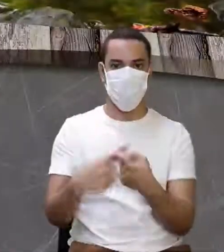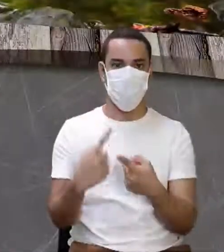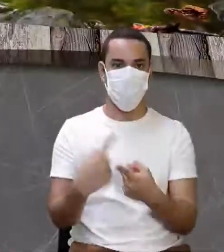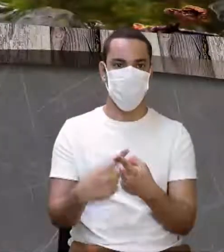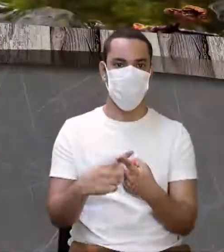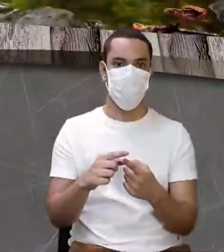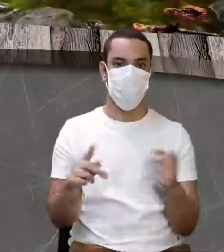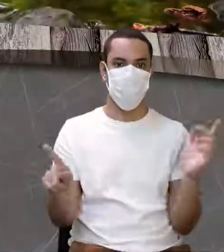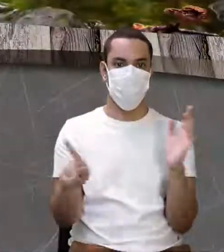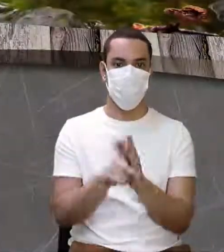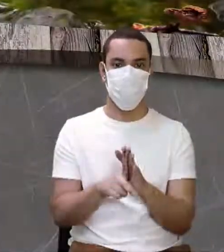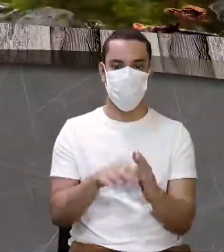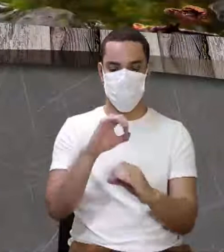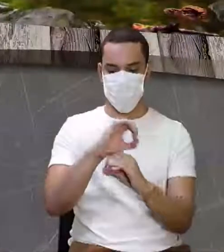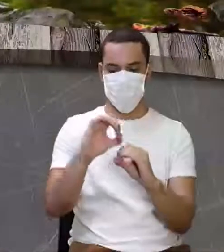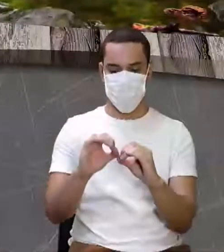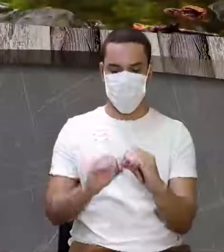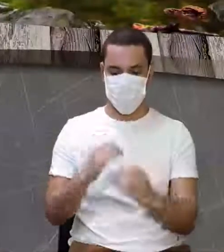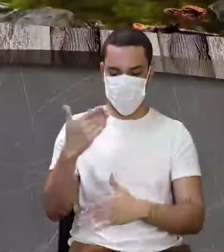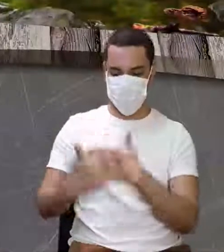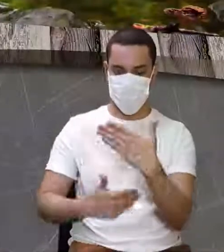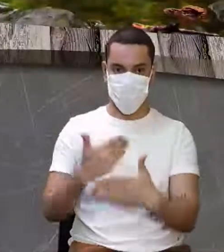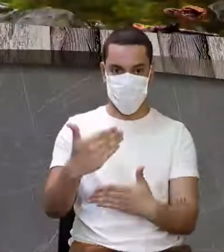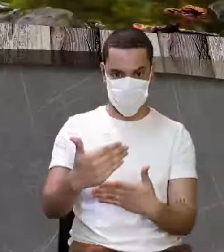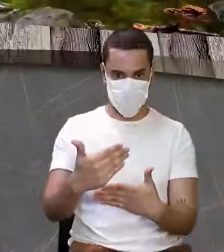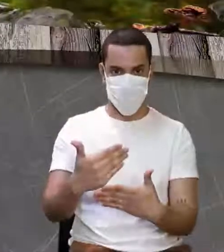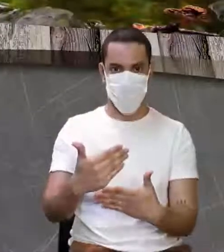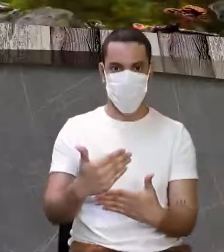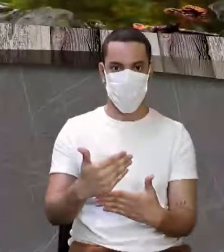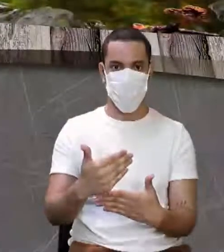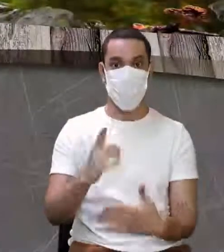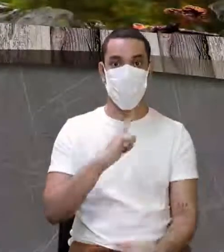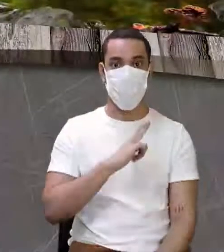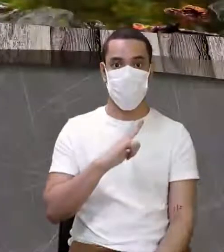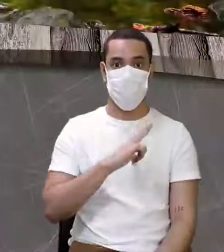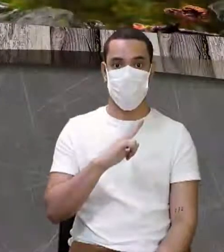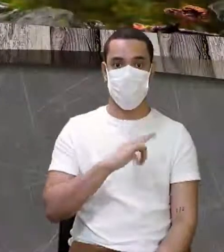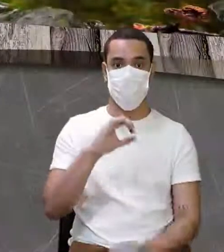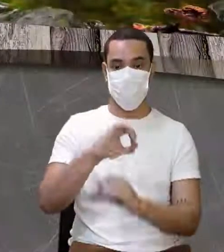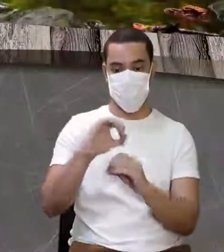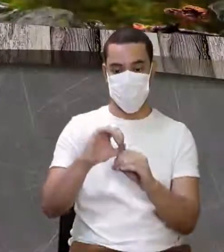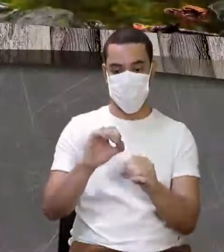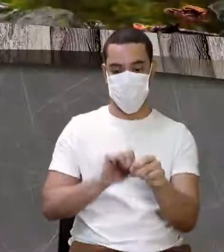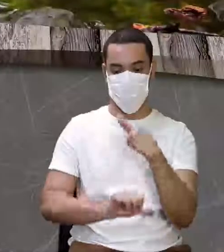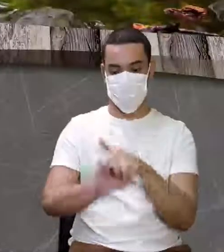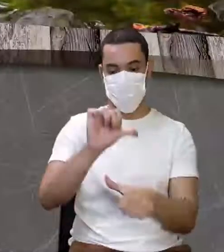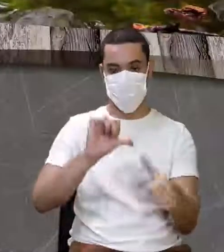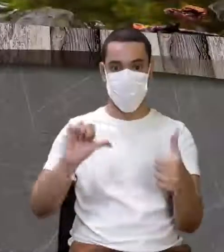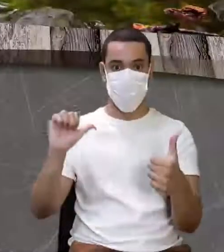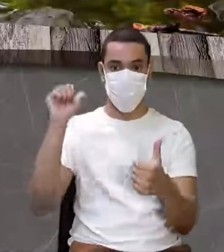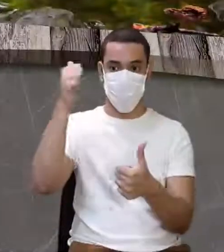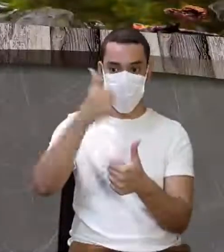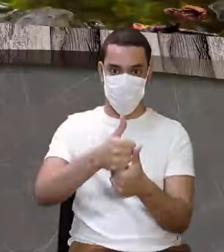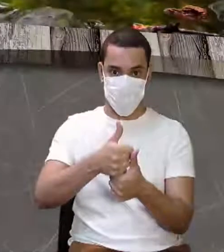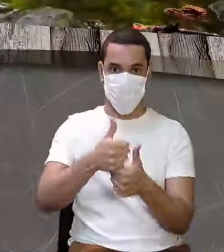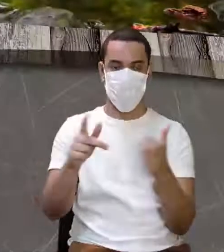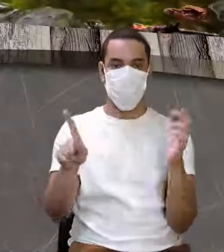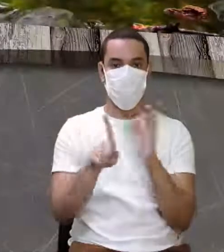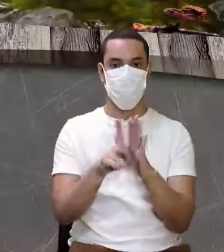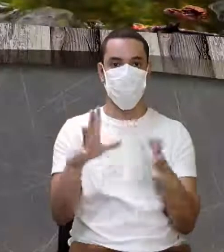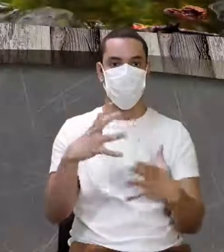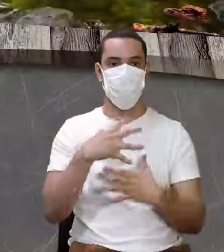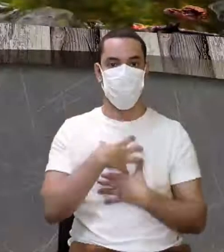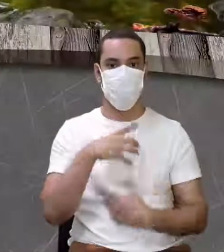processo de reprodução. As mutações, elas são, né, formas